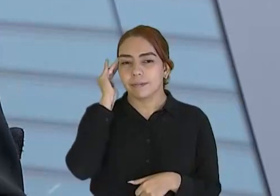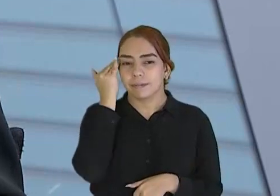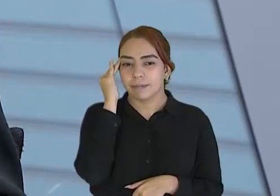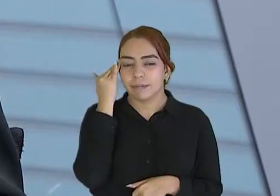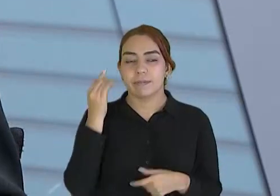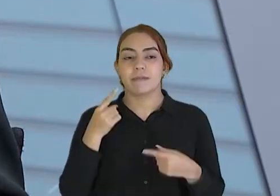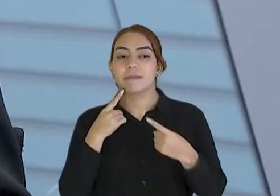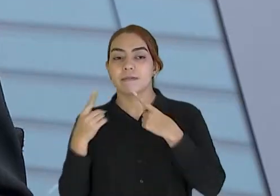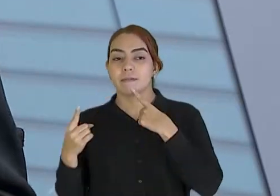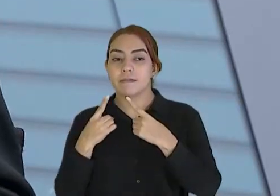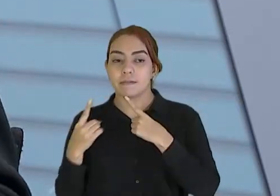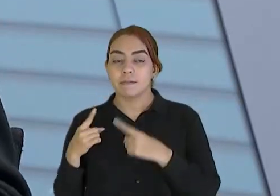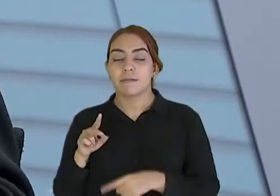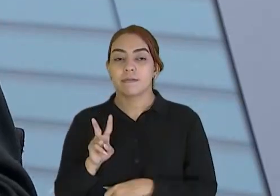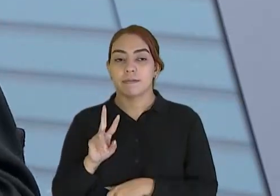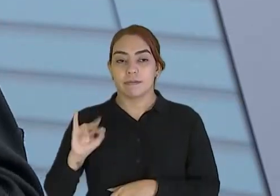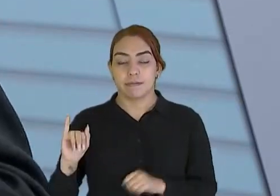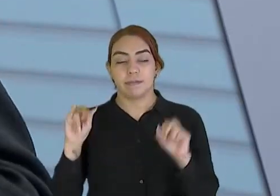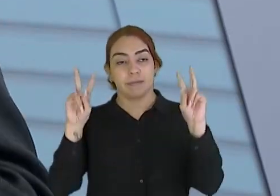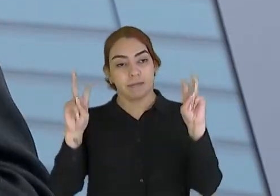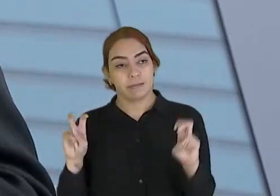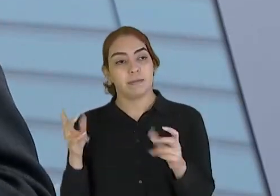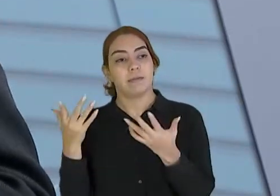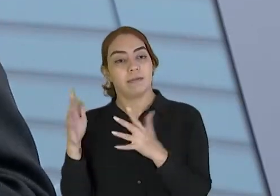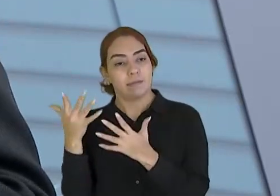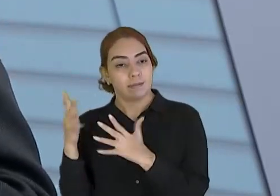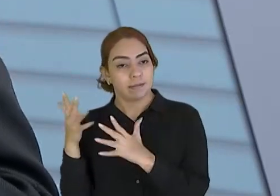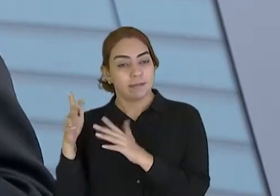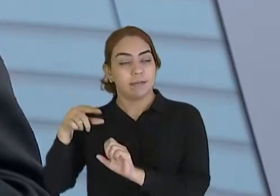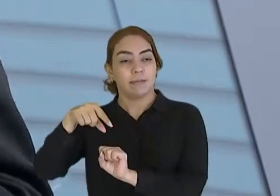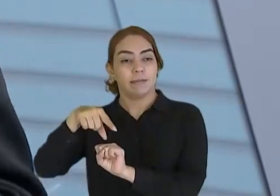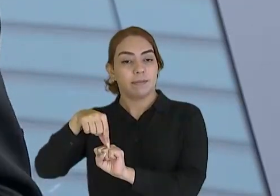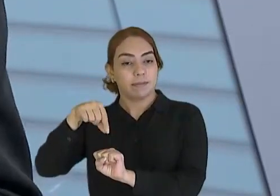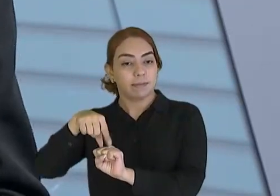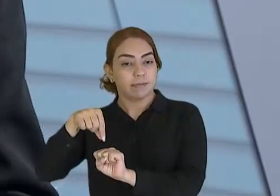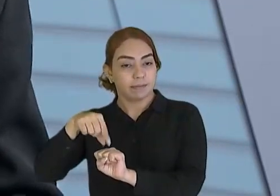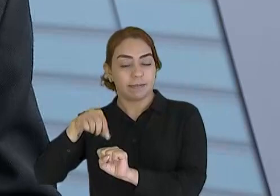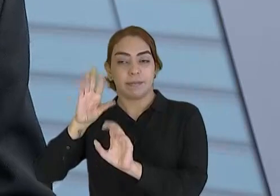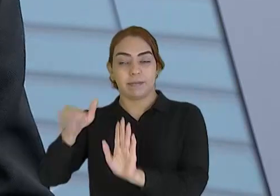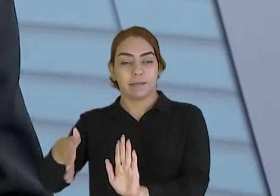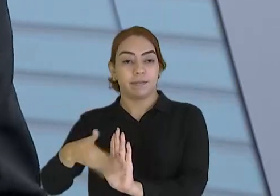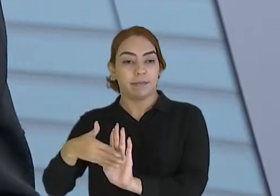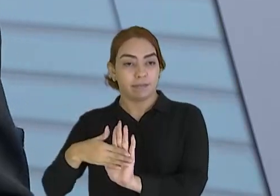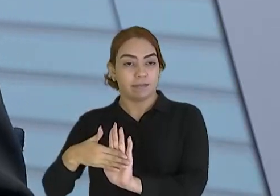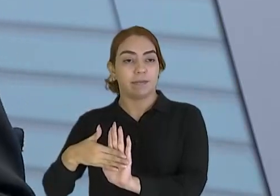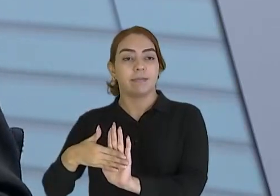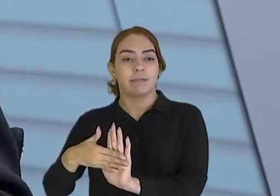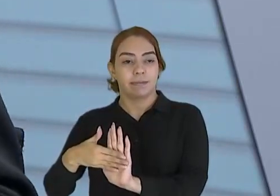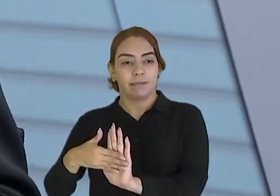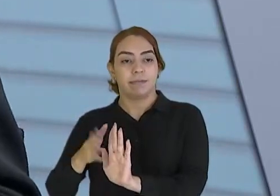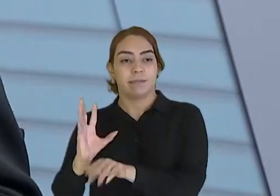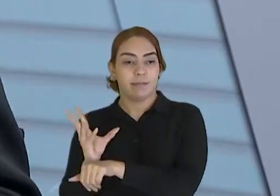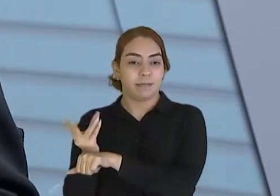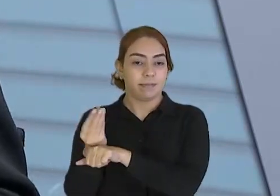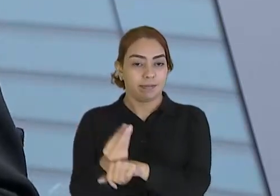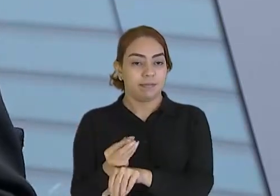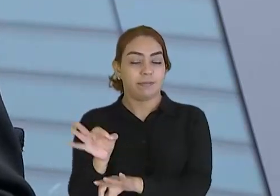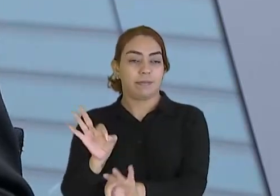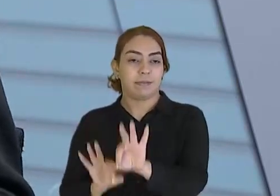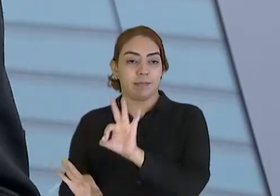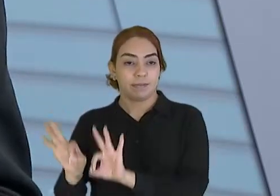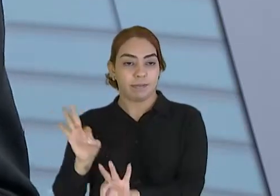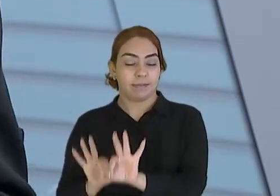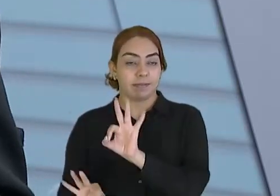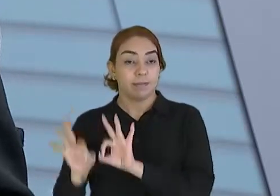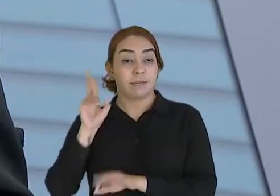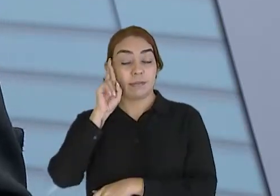esse tema tão atual, parabenizando já a Unifor pela sua 17ª Semana do Meio Ambiente, eu recebo aqui o